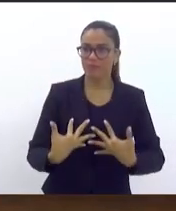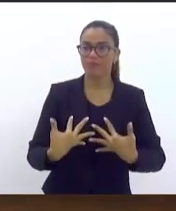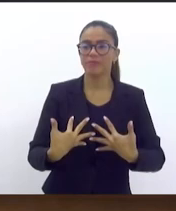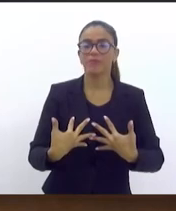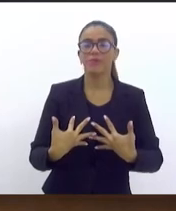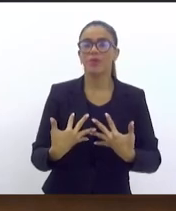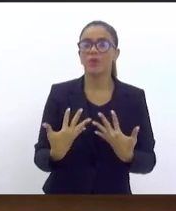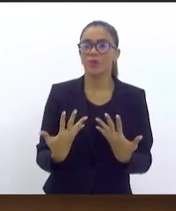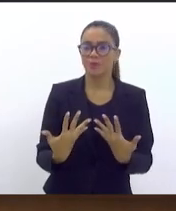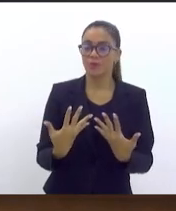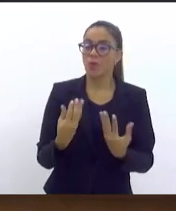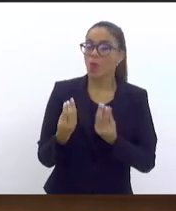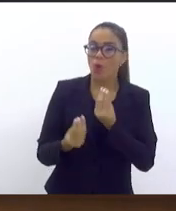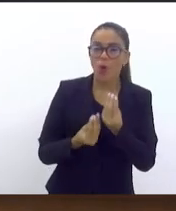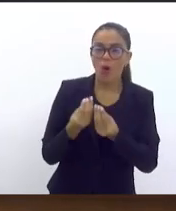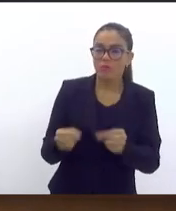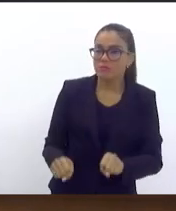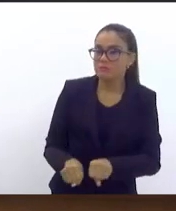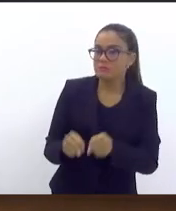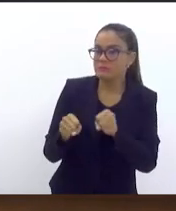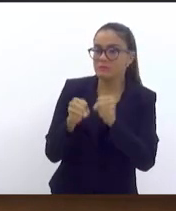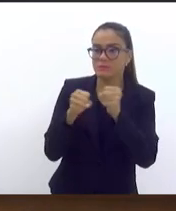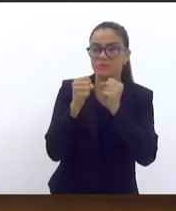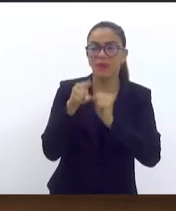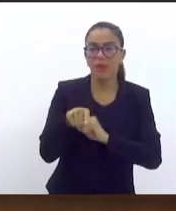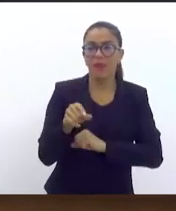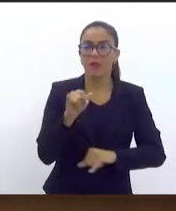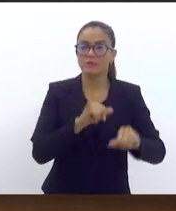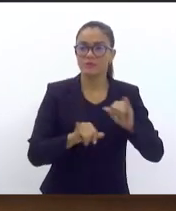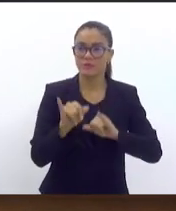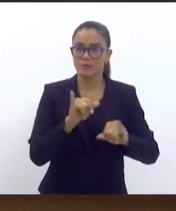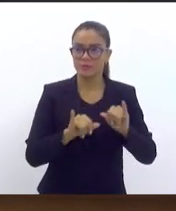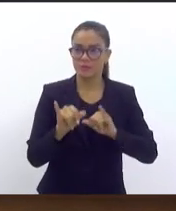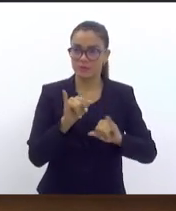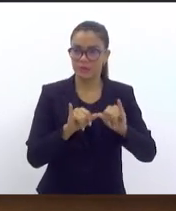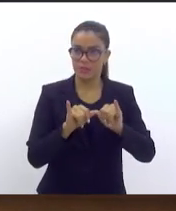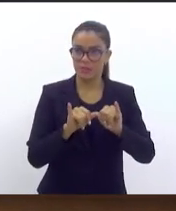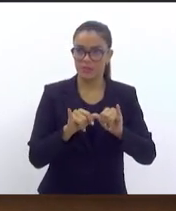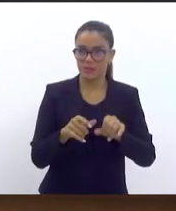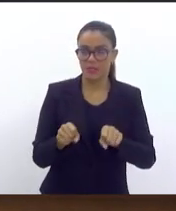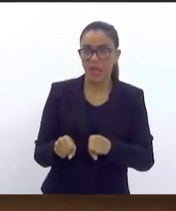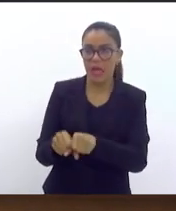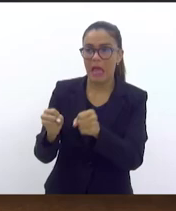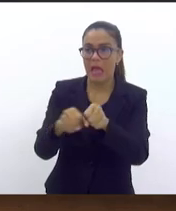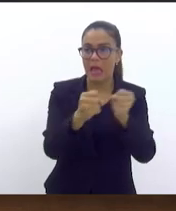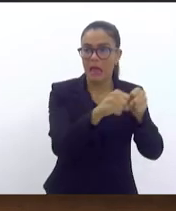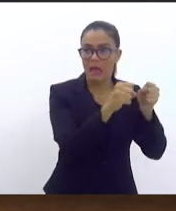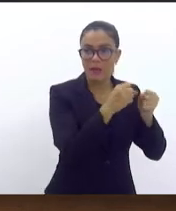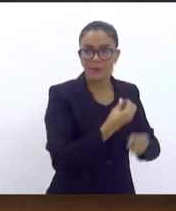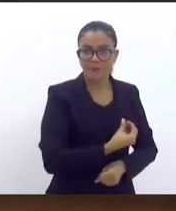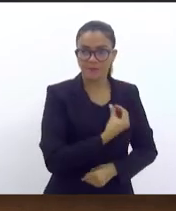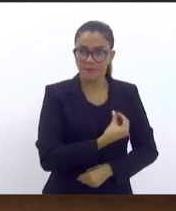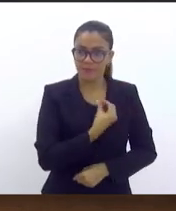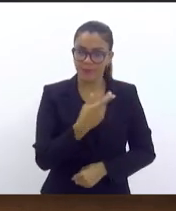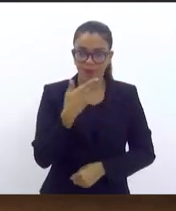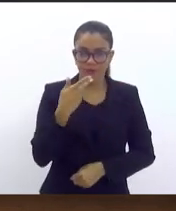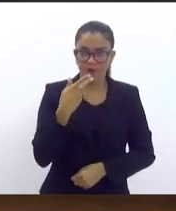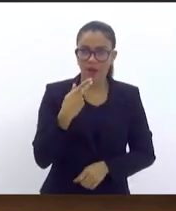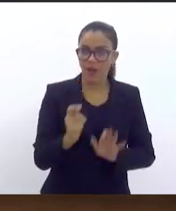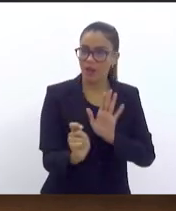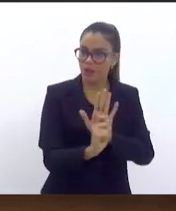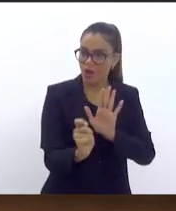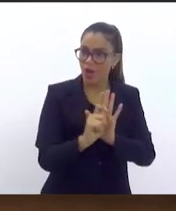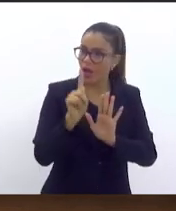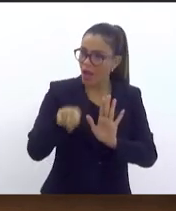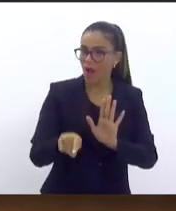do quão devastador essa substância que tem dilacerado de vidas eu falo que a droga é uma